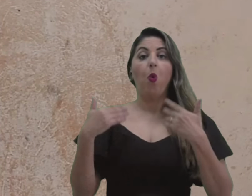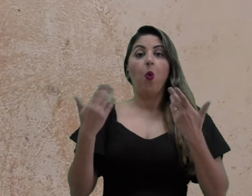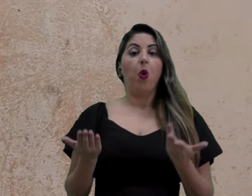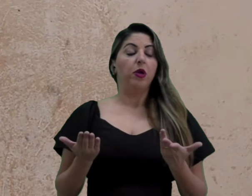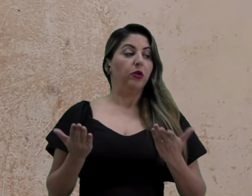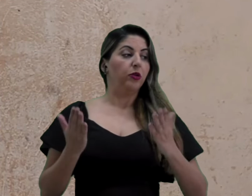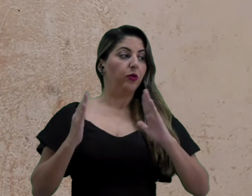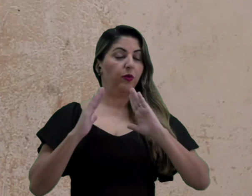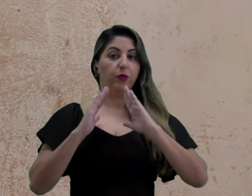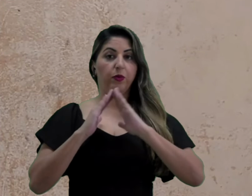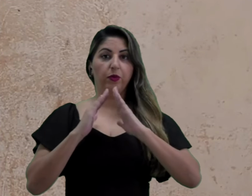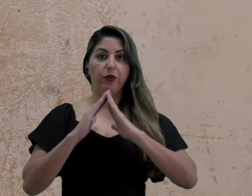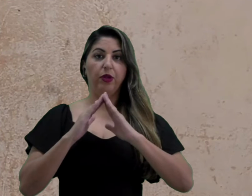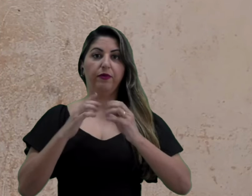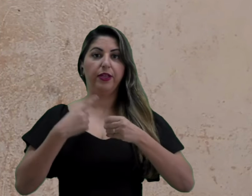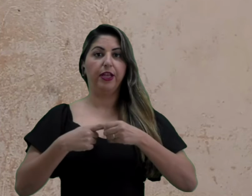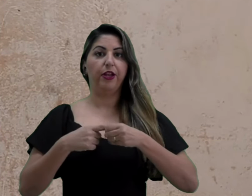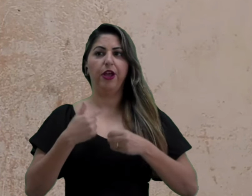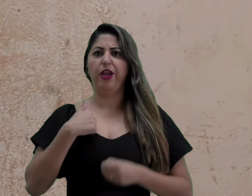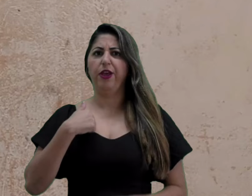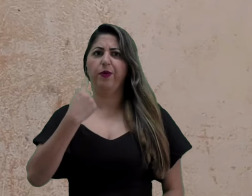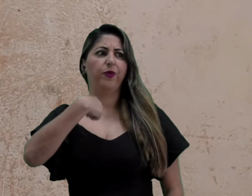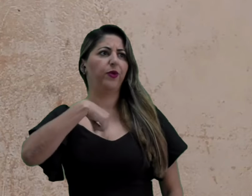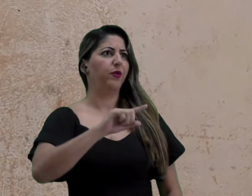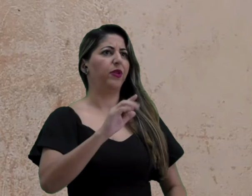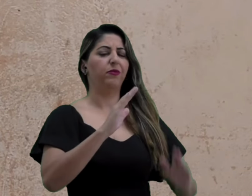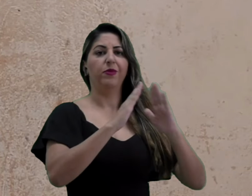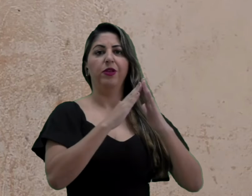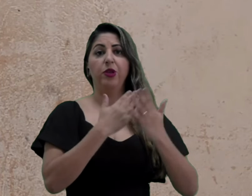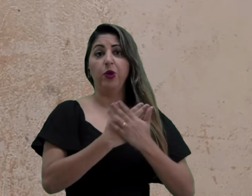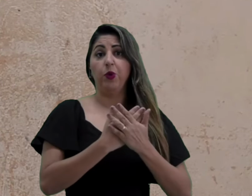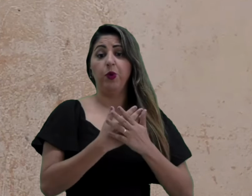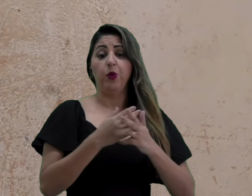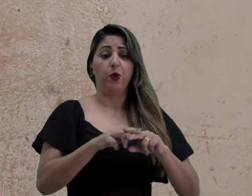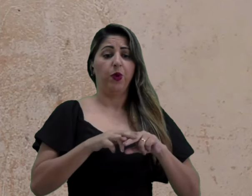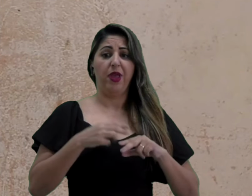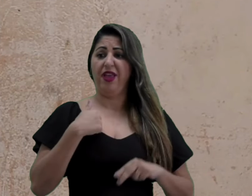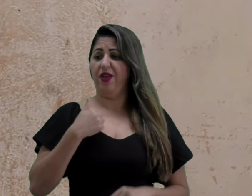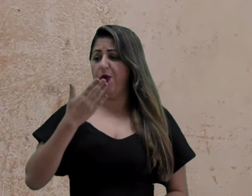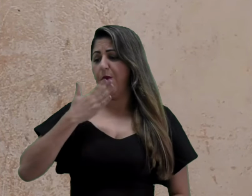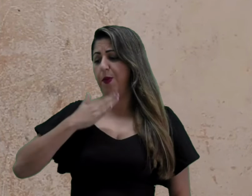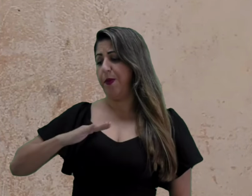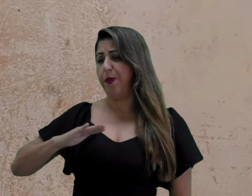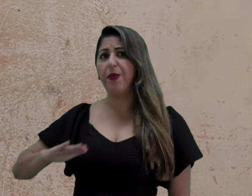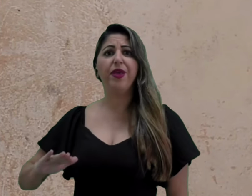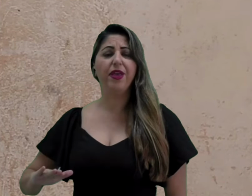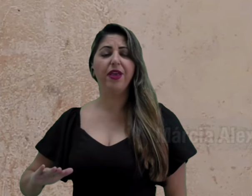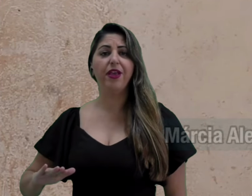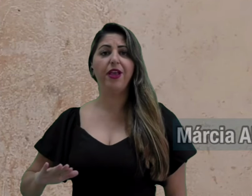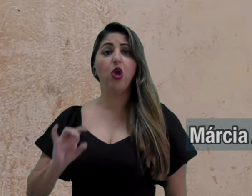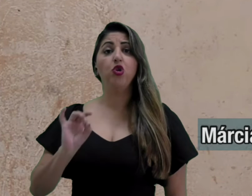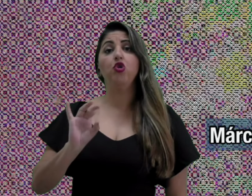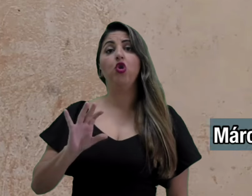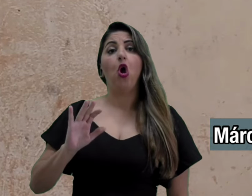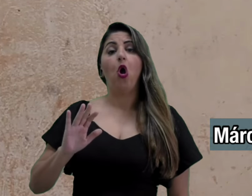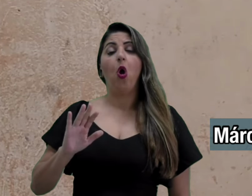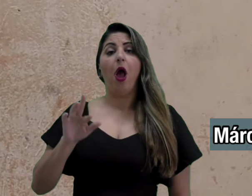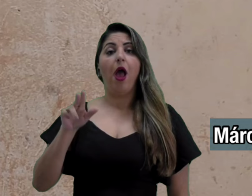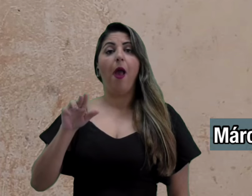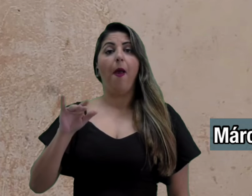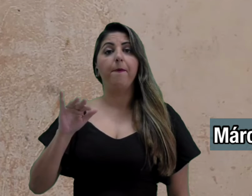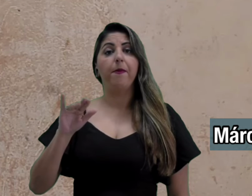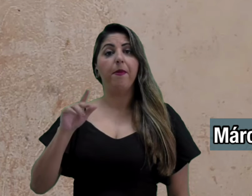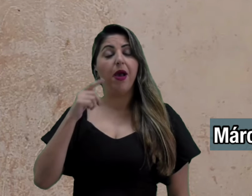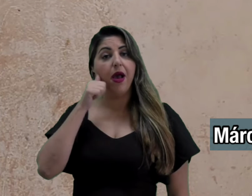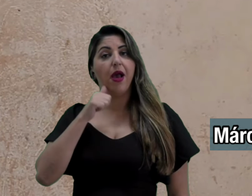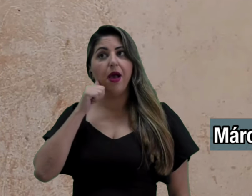Quando morávamos no São João, eu não ia à escola, porque era ainda muito pequena. Só minha irmã mais velha ia, devia ter uns 9